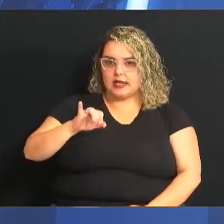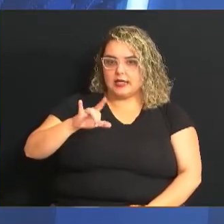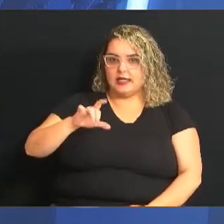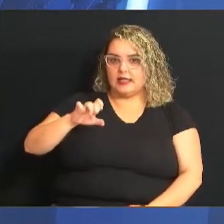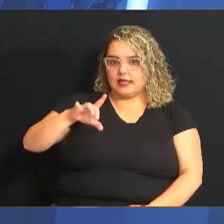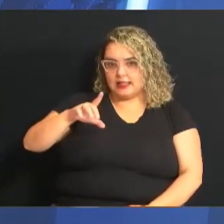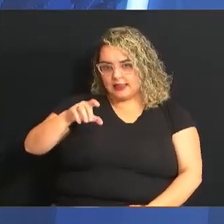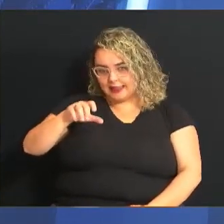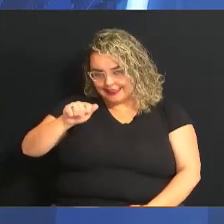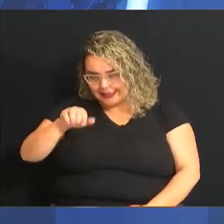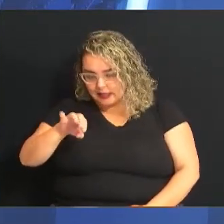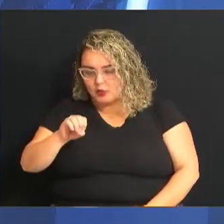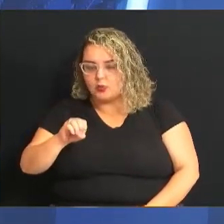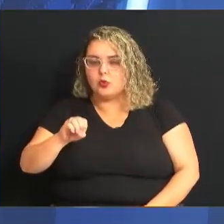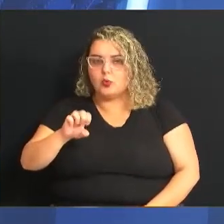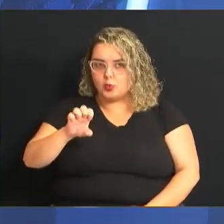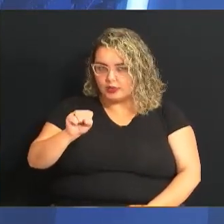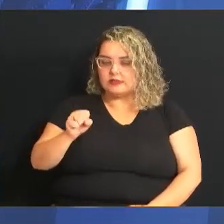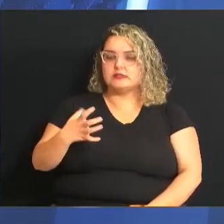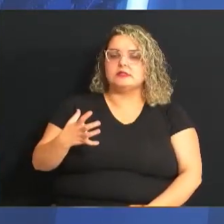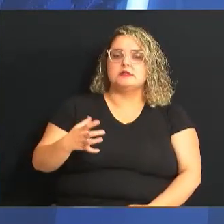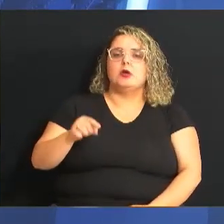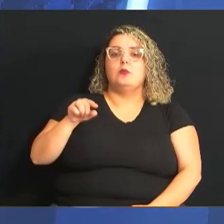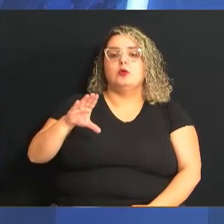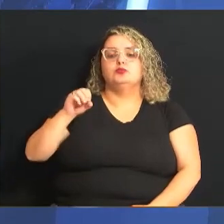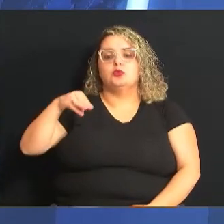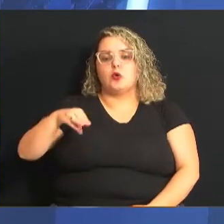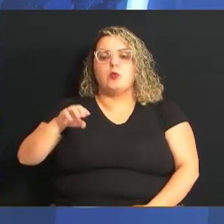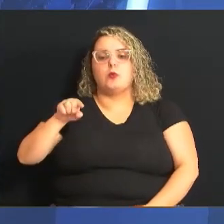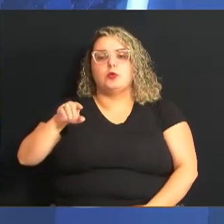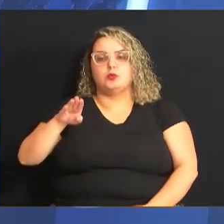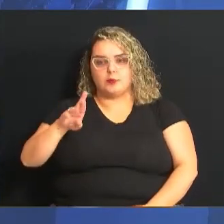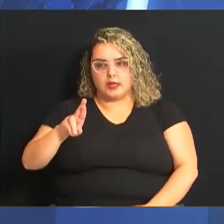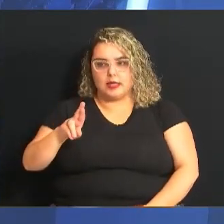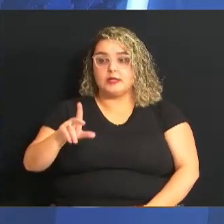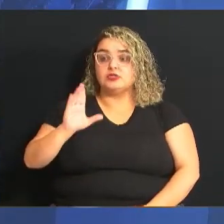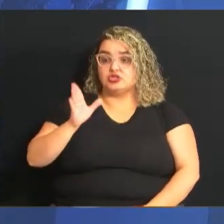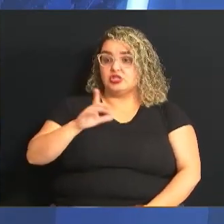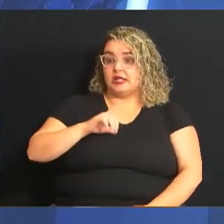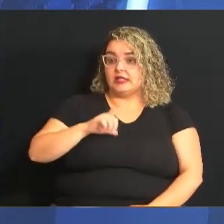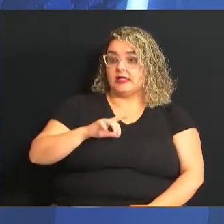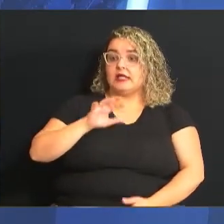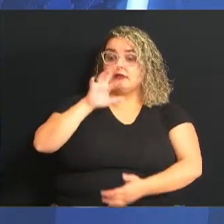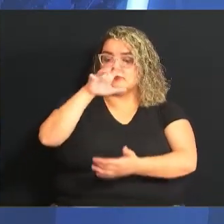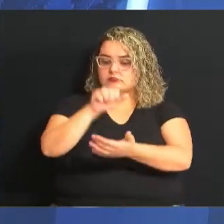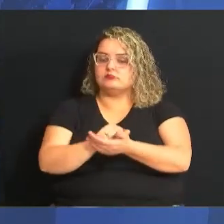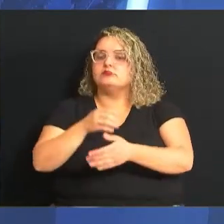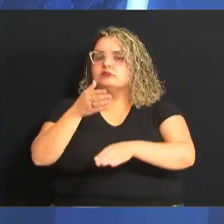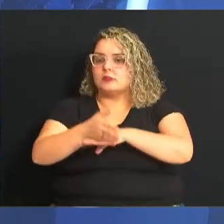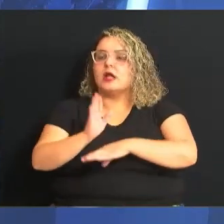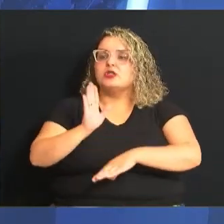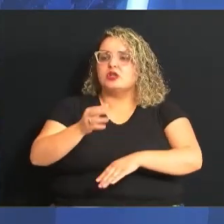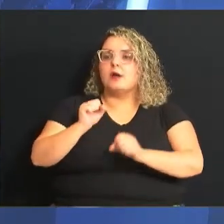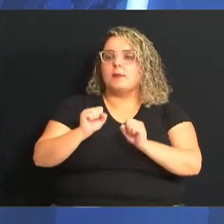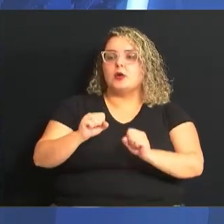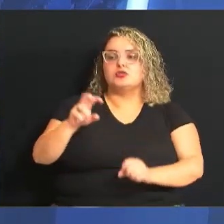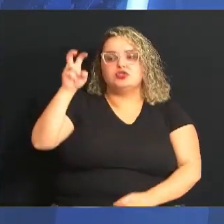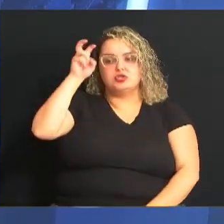de incentivo, tem a lei dos galpões e várias outras leis. O programa Recomeça, que é um programa de financiamento para micro e pequenos